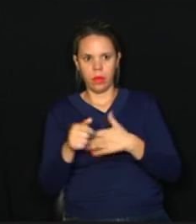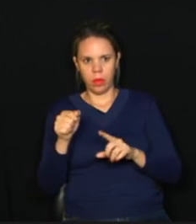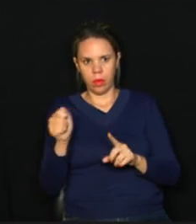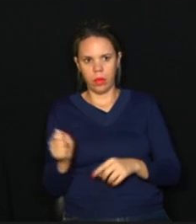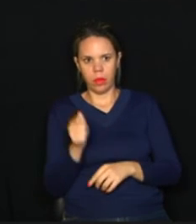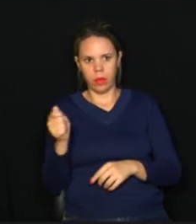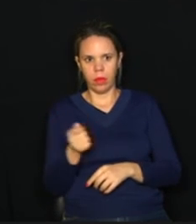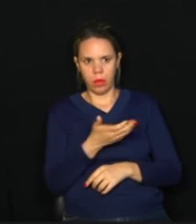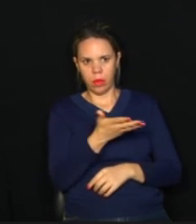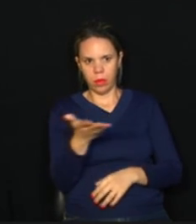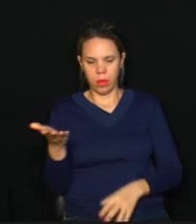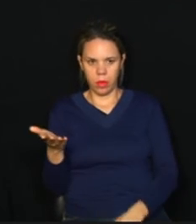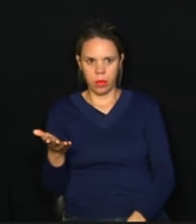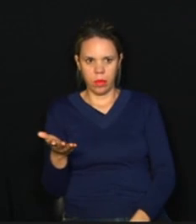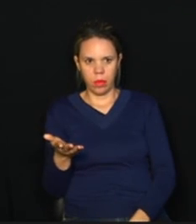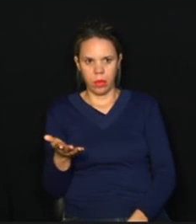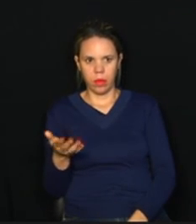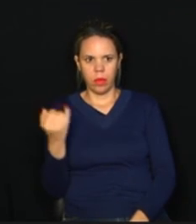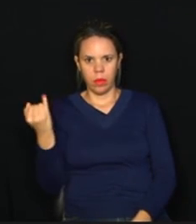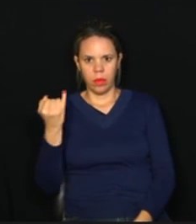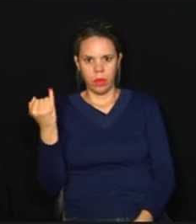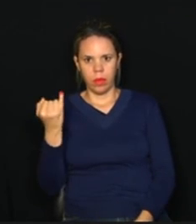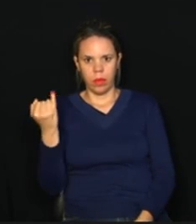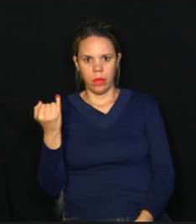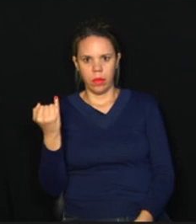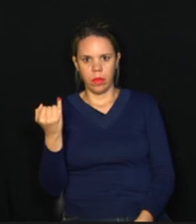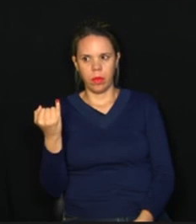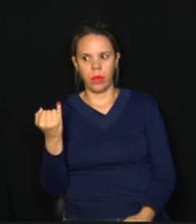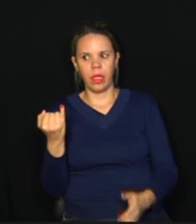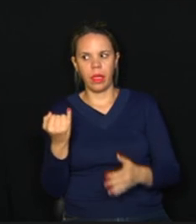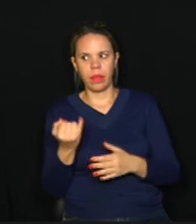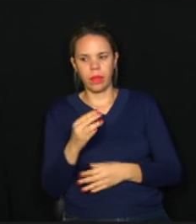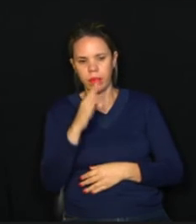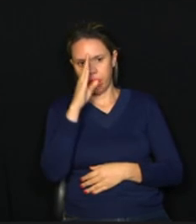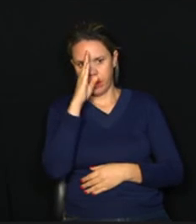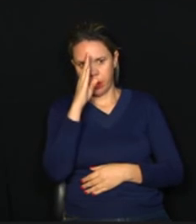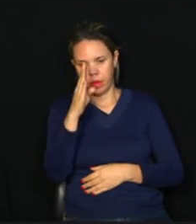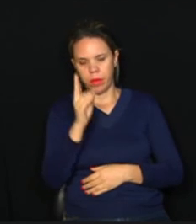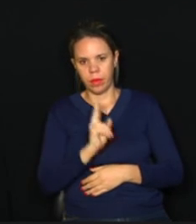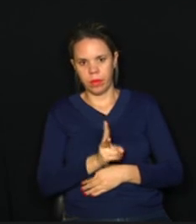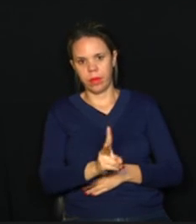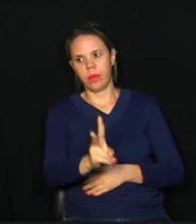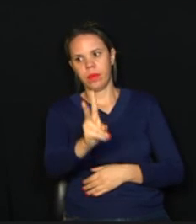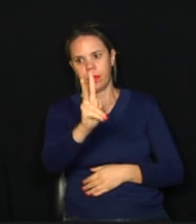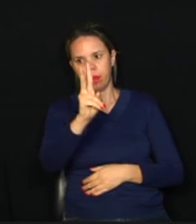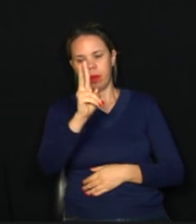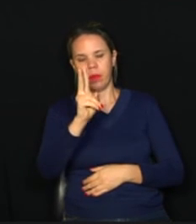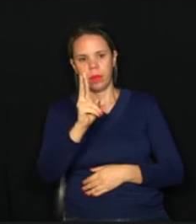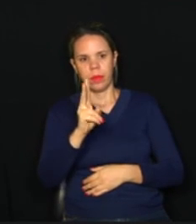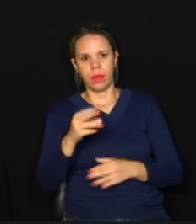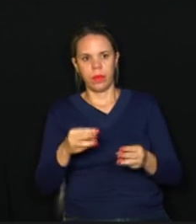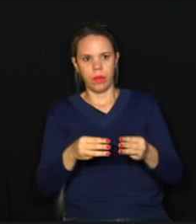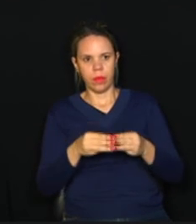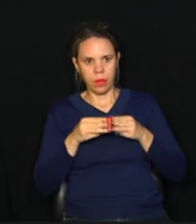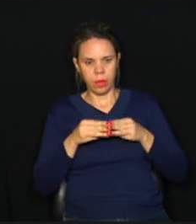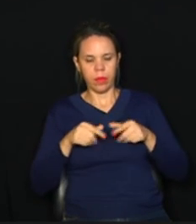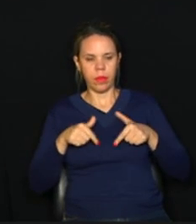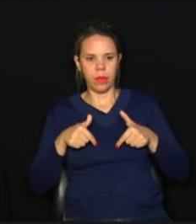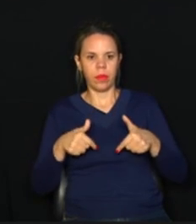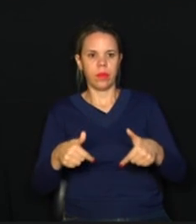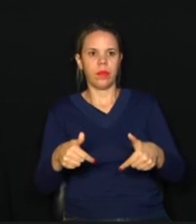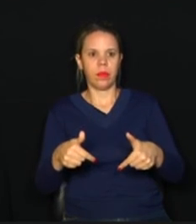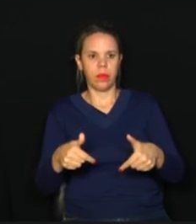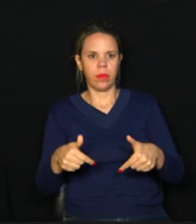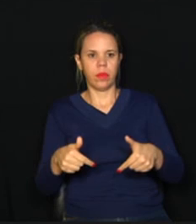associação, é um papel muito importante, fundamental, e a gente vai continuar com moções, com iniciativas,